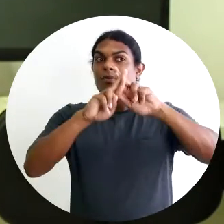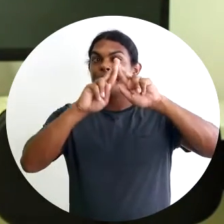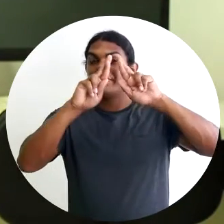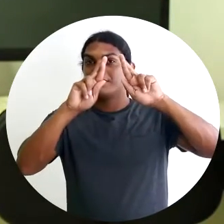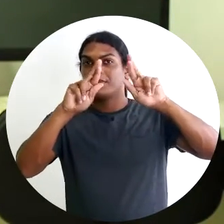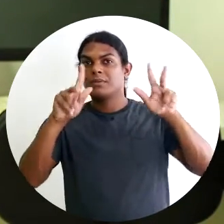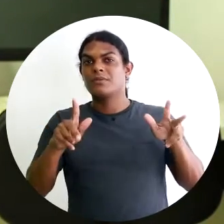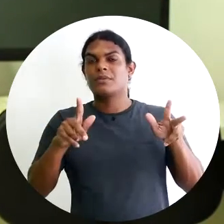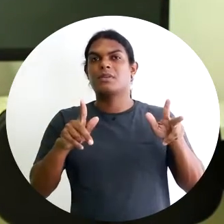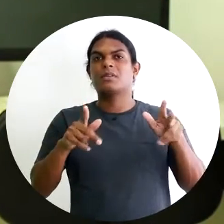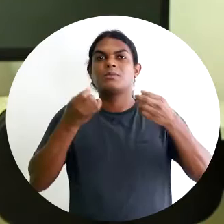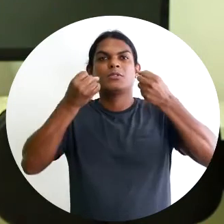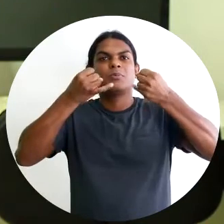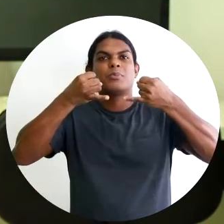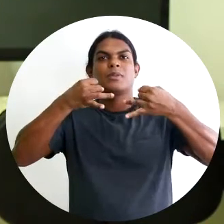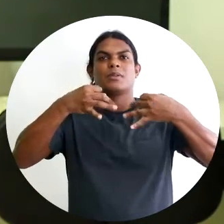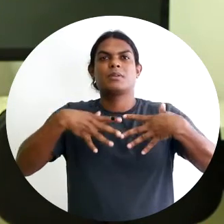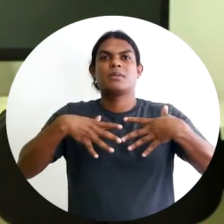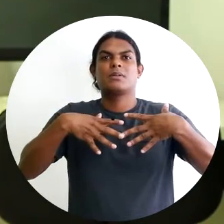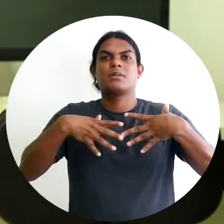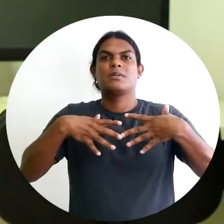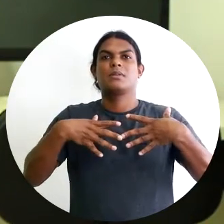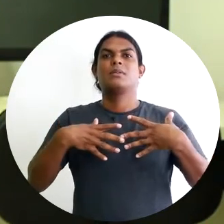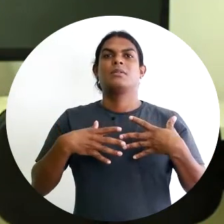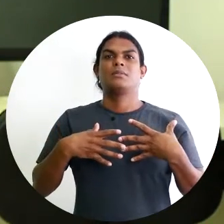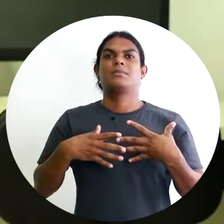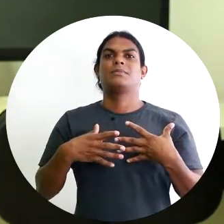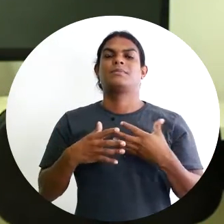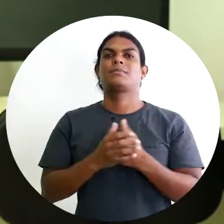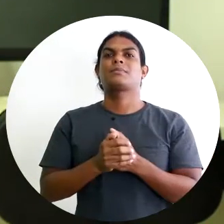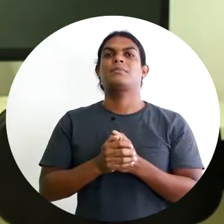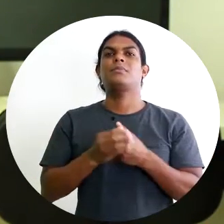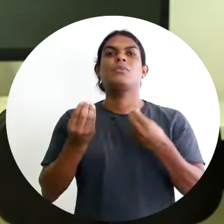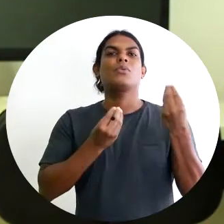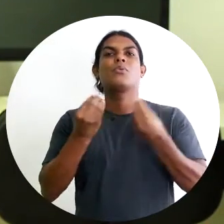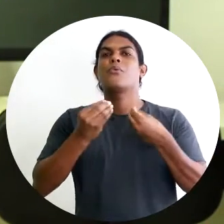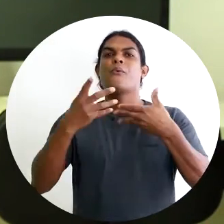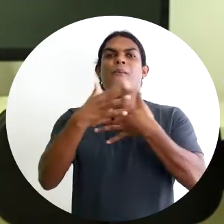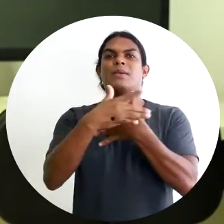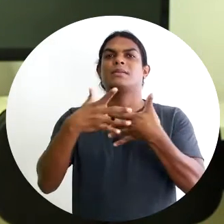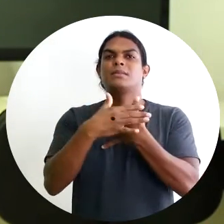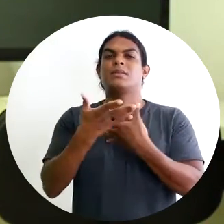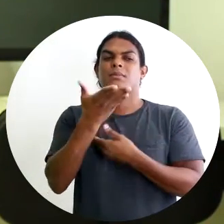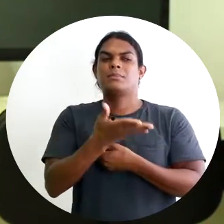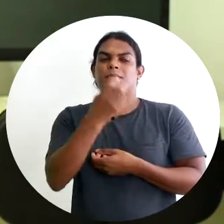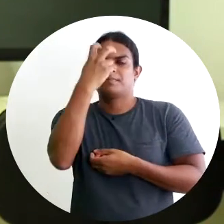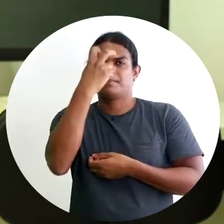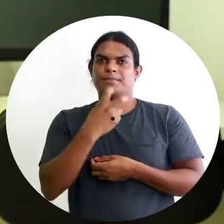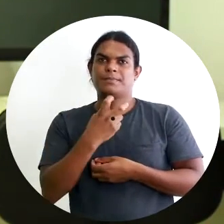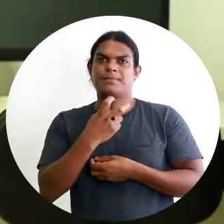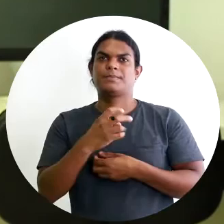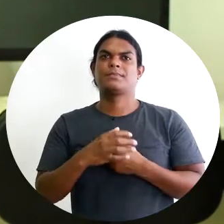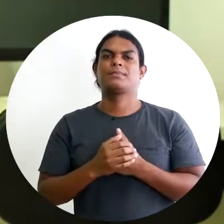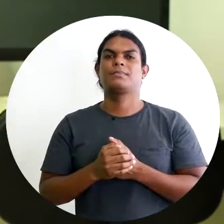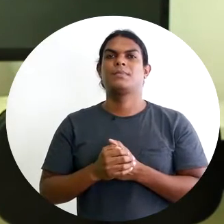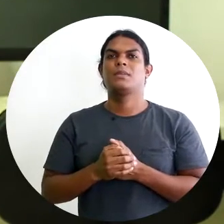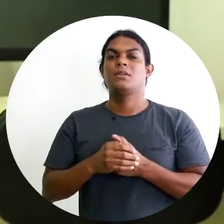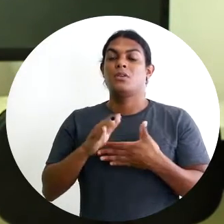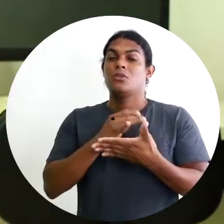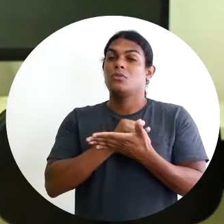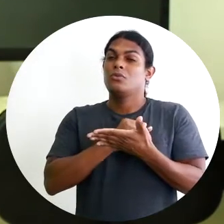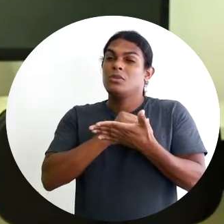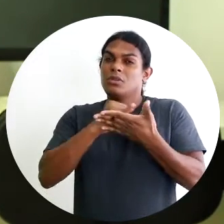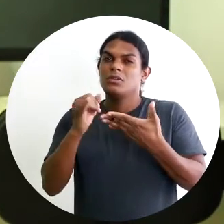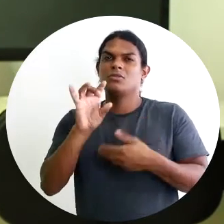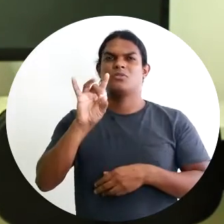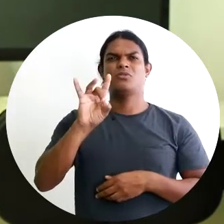minha região para essa pessoa dando um passeio, né? Então, no início, né, era só uma ideia, era de